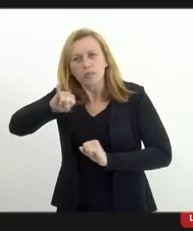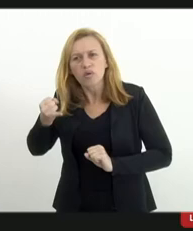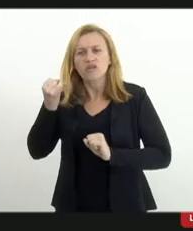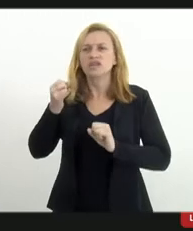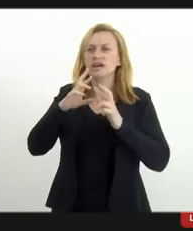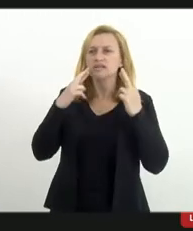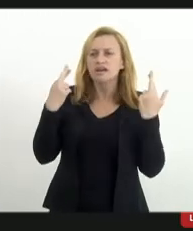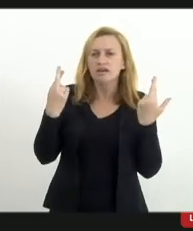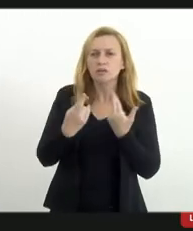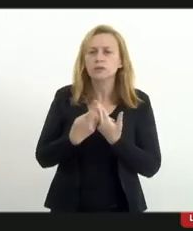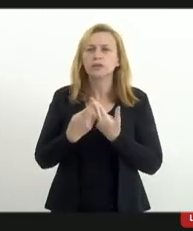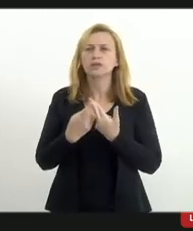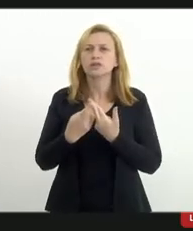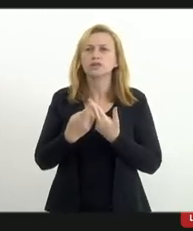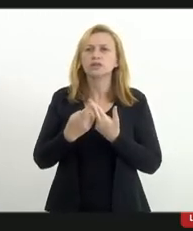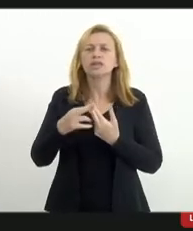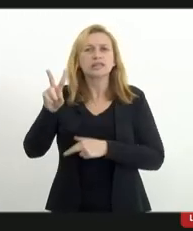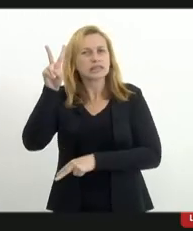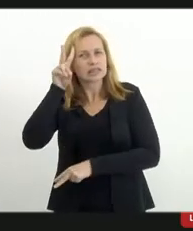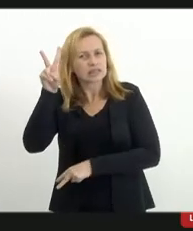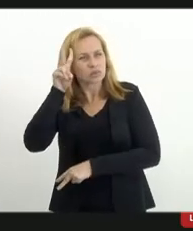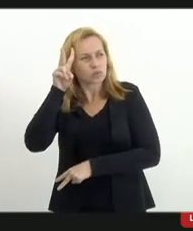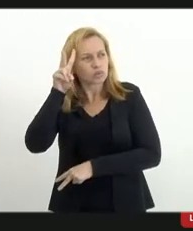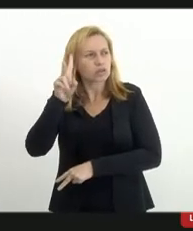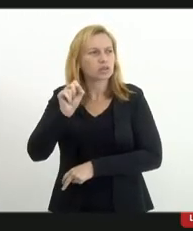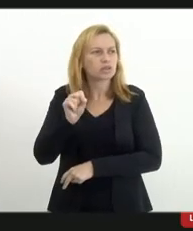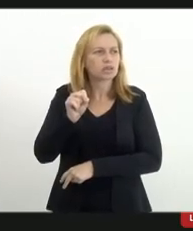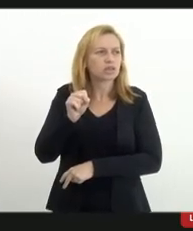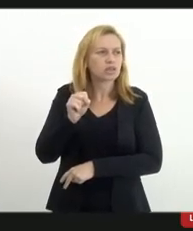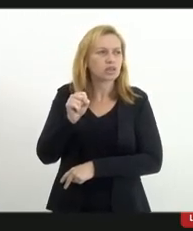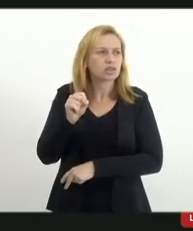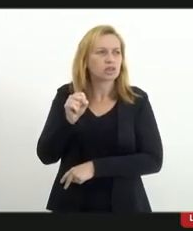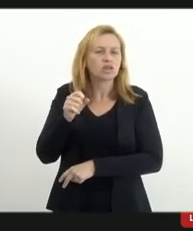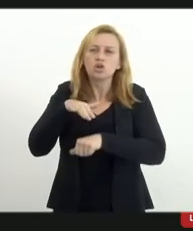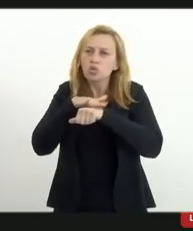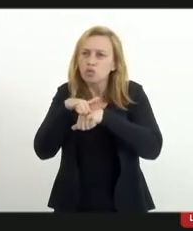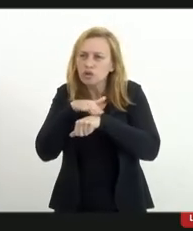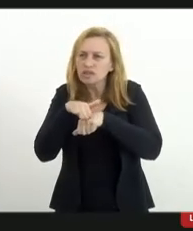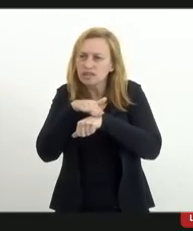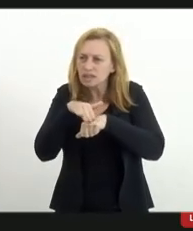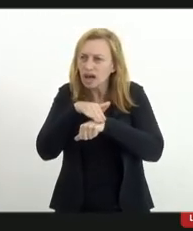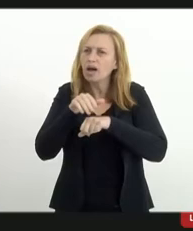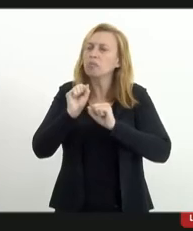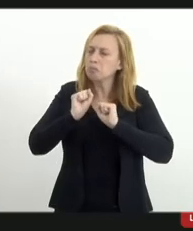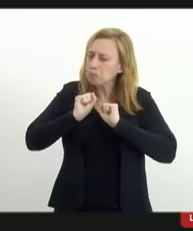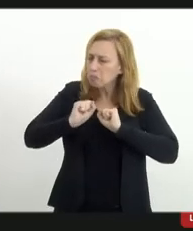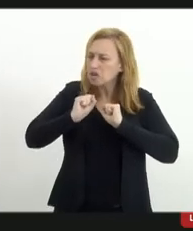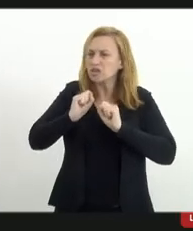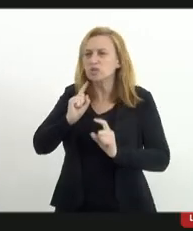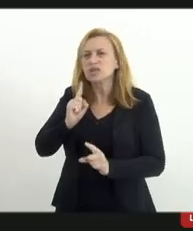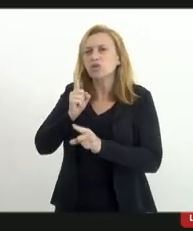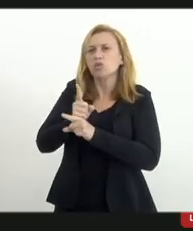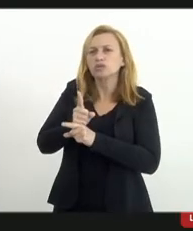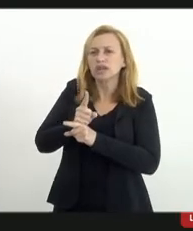reunião da segunda-feira, né, e conversando, talvez, encontrar